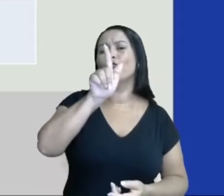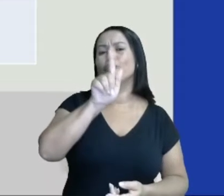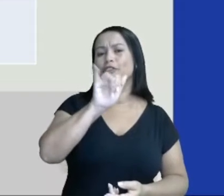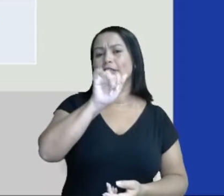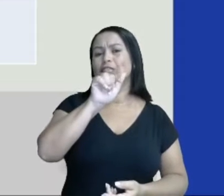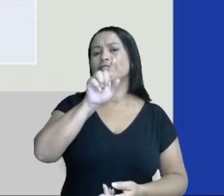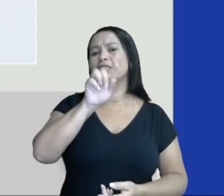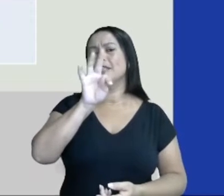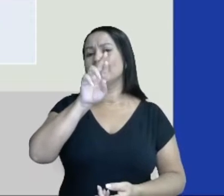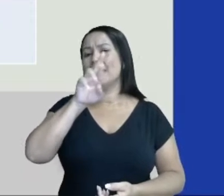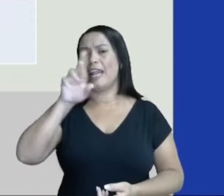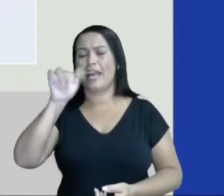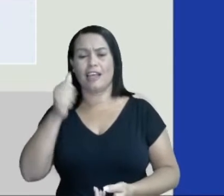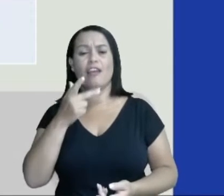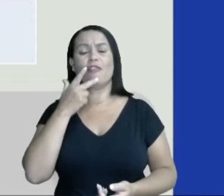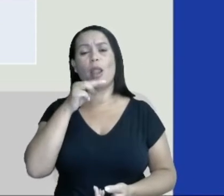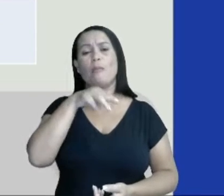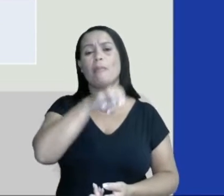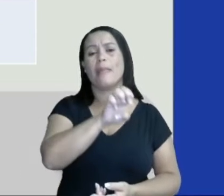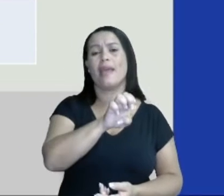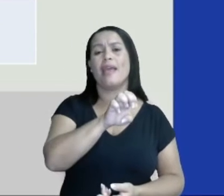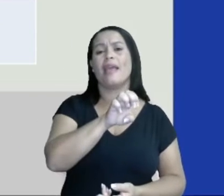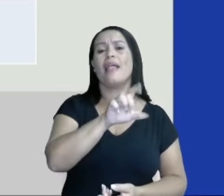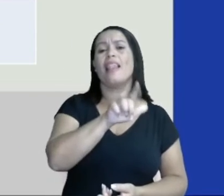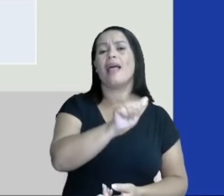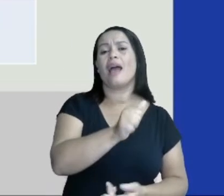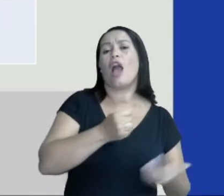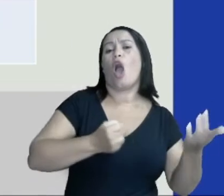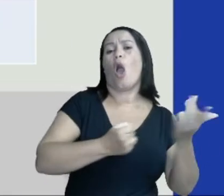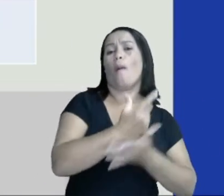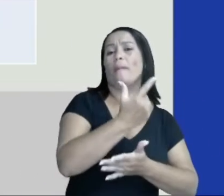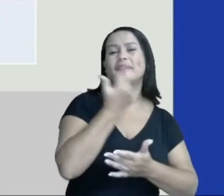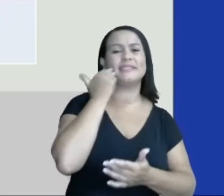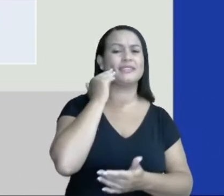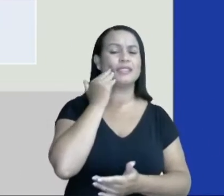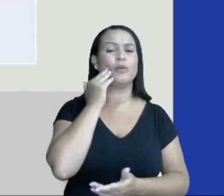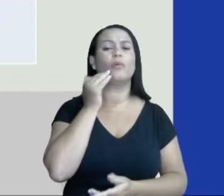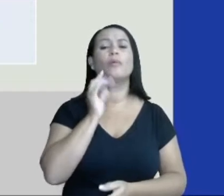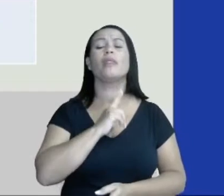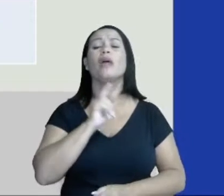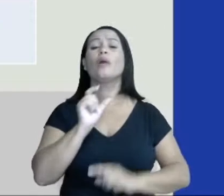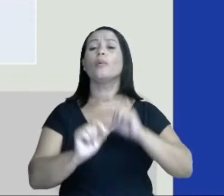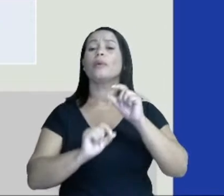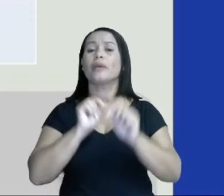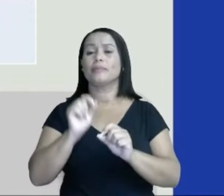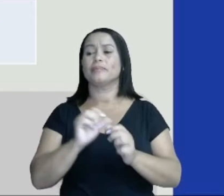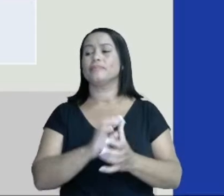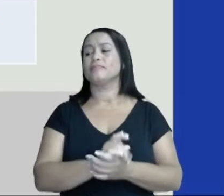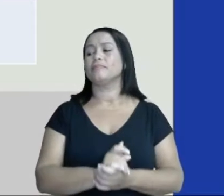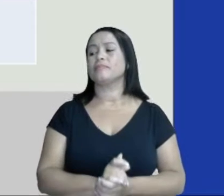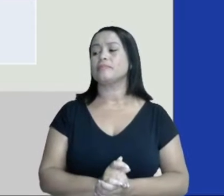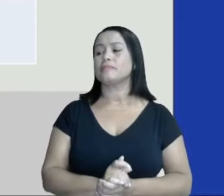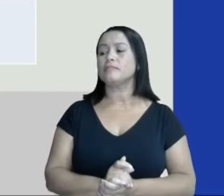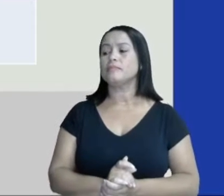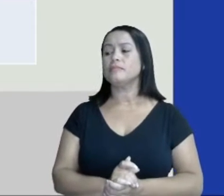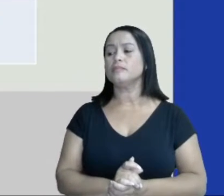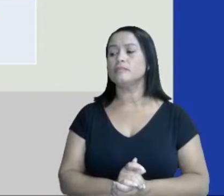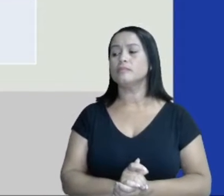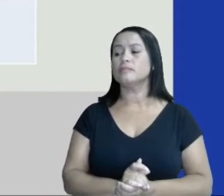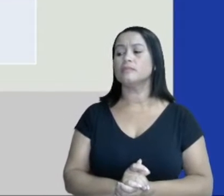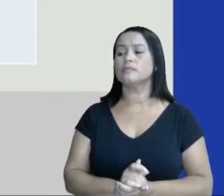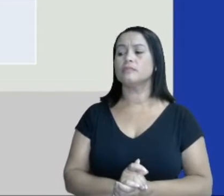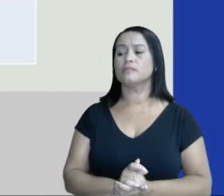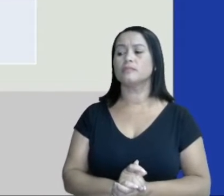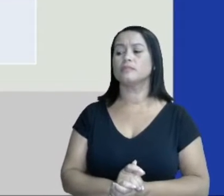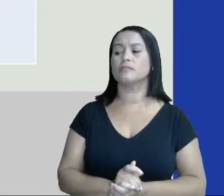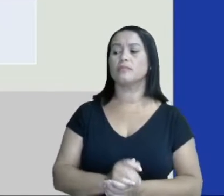aí eu digo me la compras, certo? Então, a gente tem, ó, o me, o